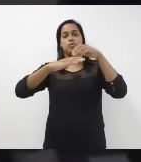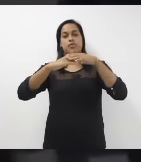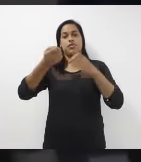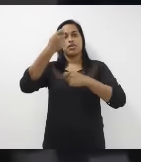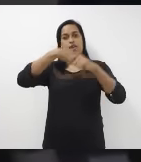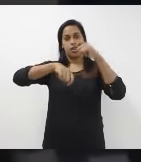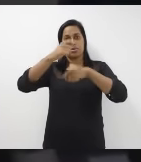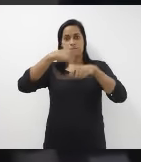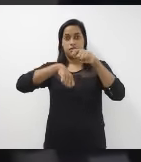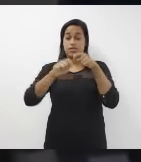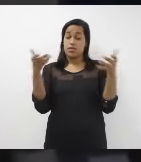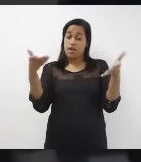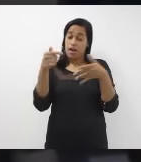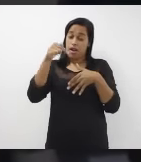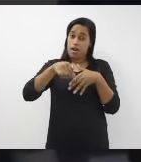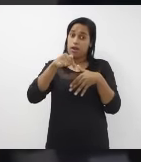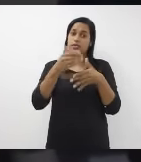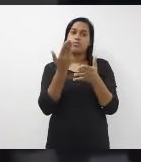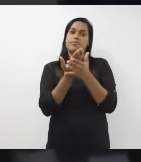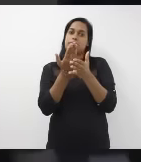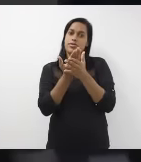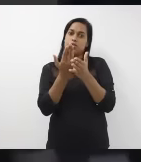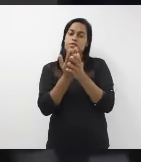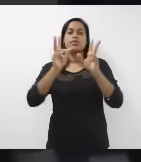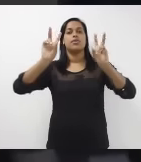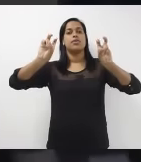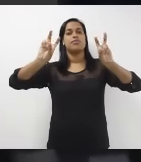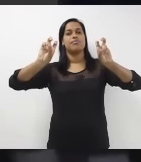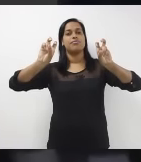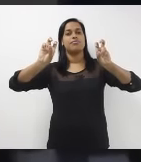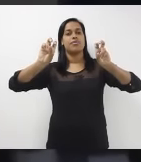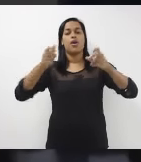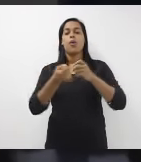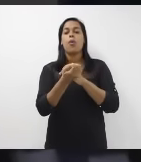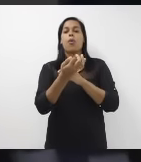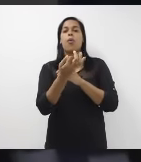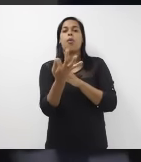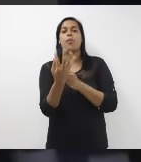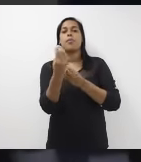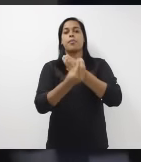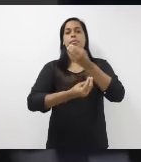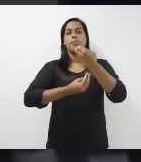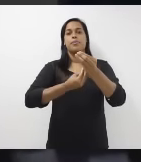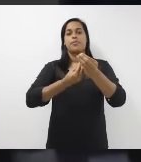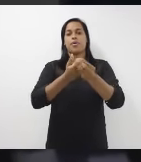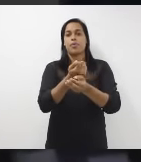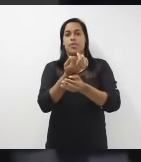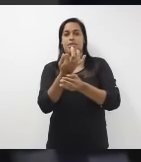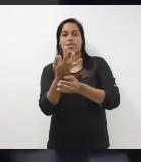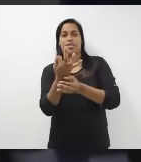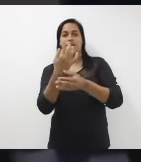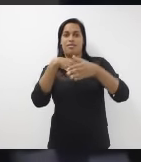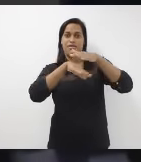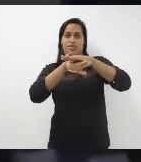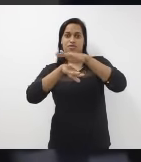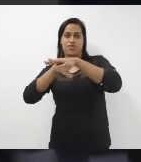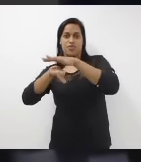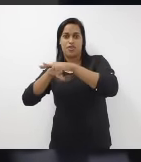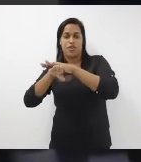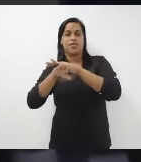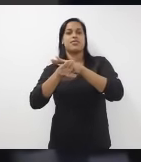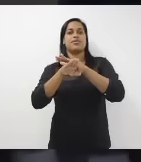Neste momento, a gente vai estudar sobre o dimensionamento de estoques e os seus níveis. É importante